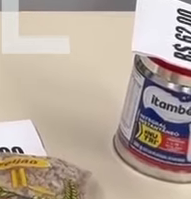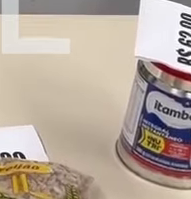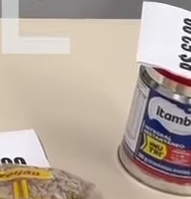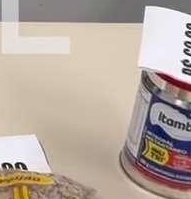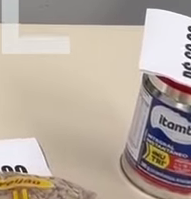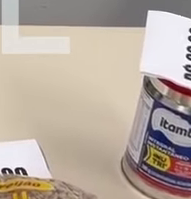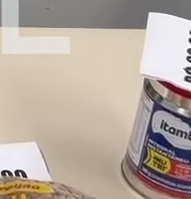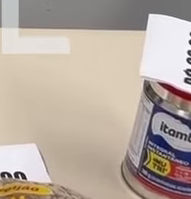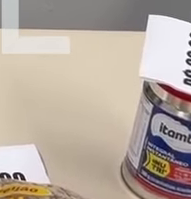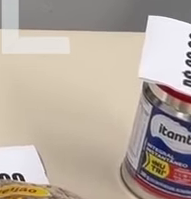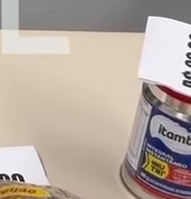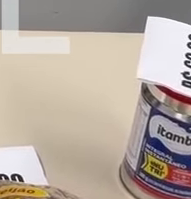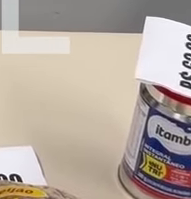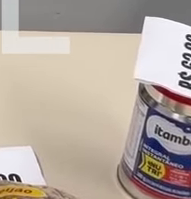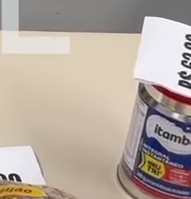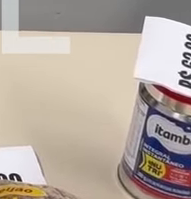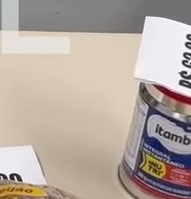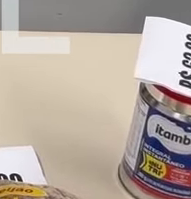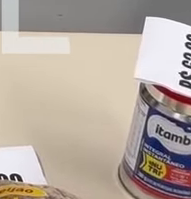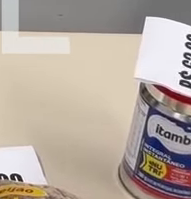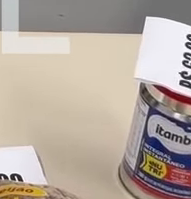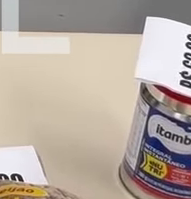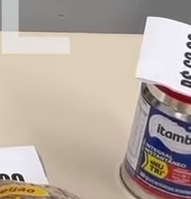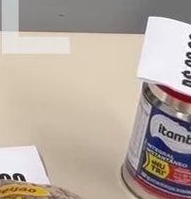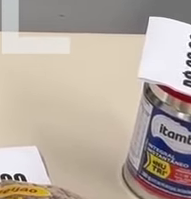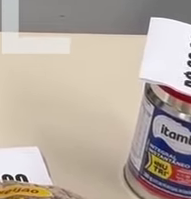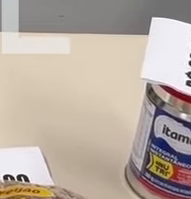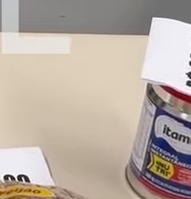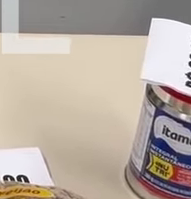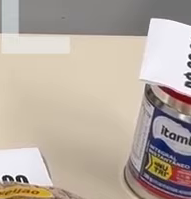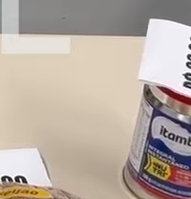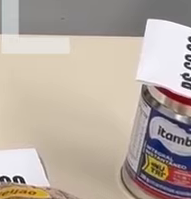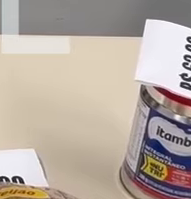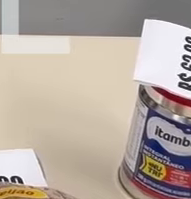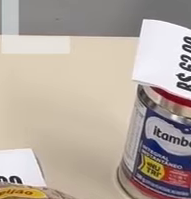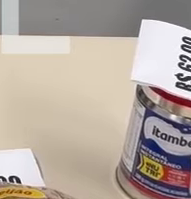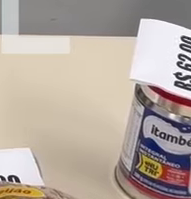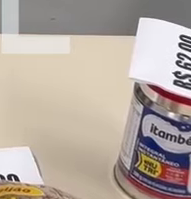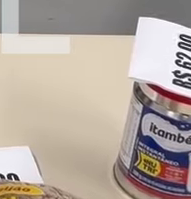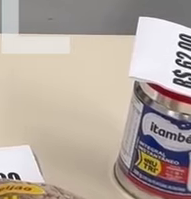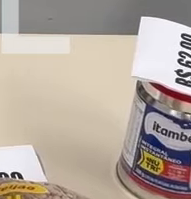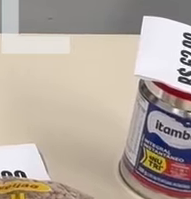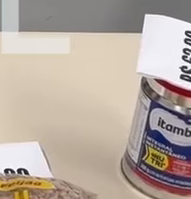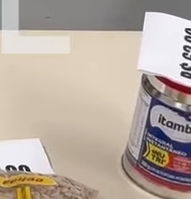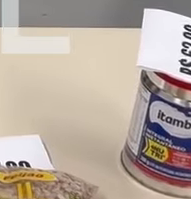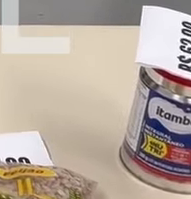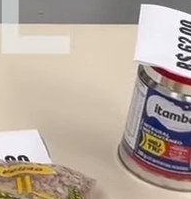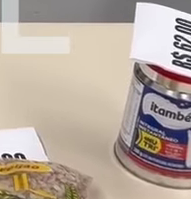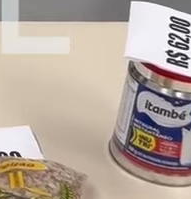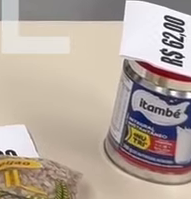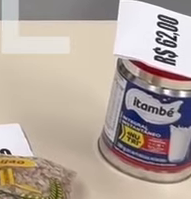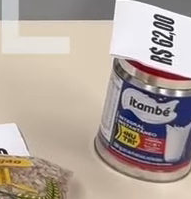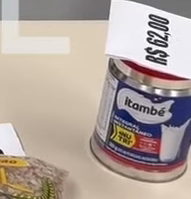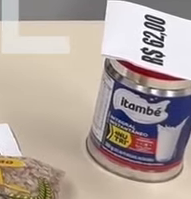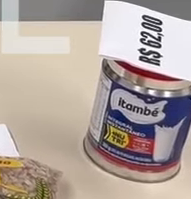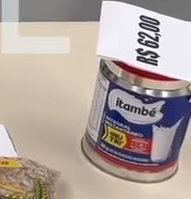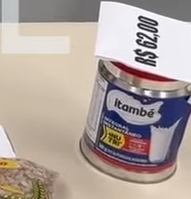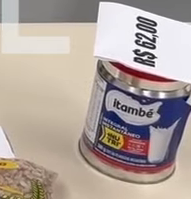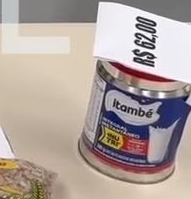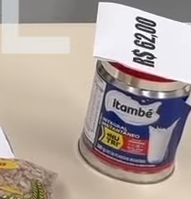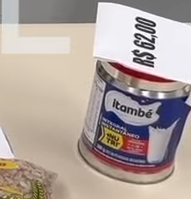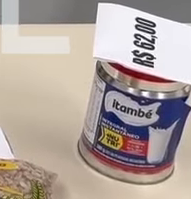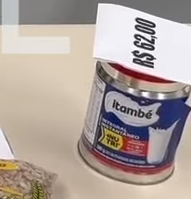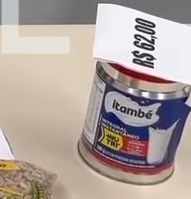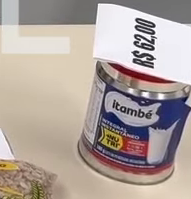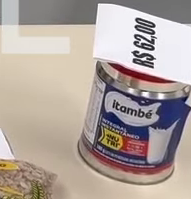kg o governo pagou 1. 800.000 sabe quanto que seria pelo Supermercado aqui pelo cidadão R 415.000 sabe quanto foi a